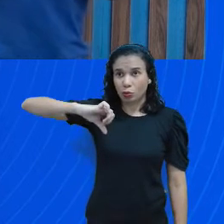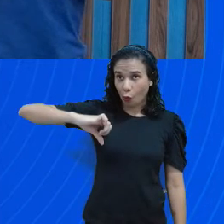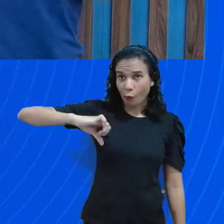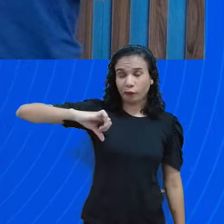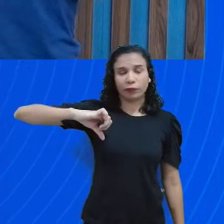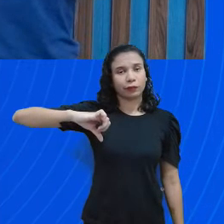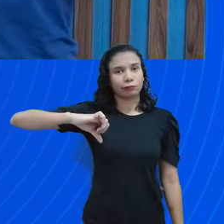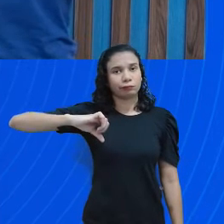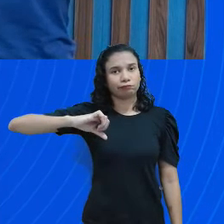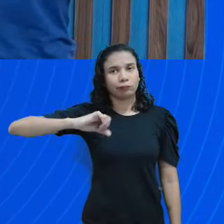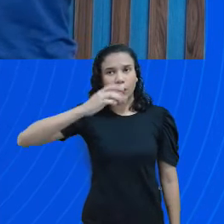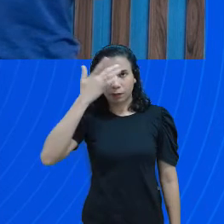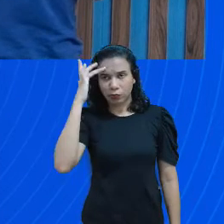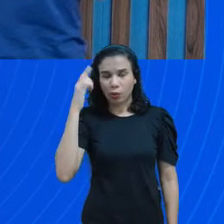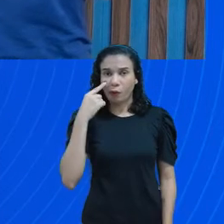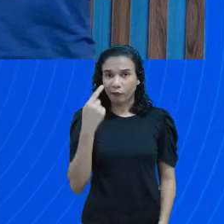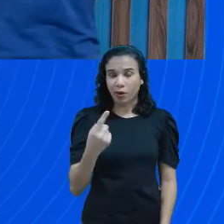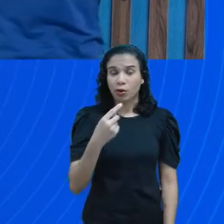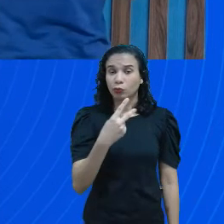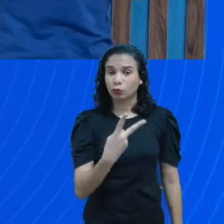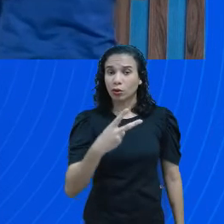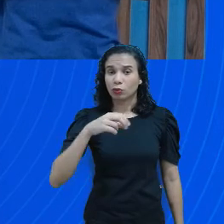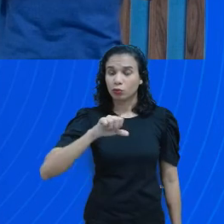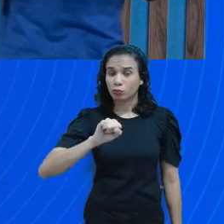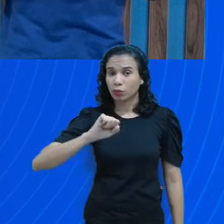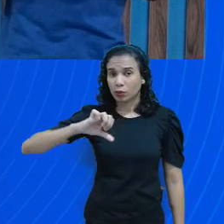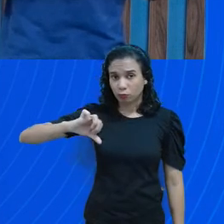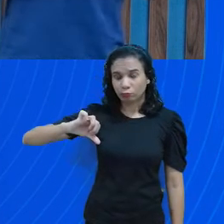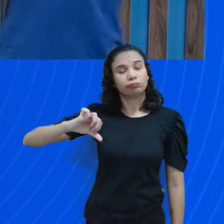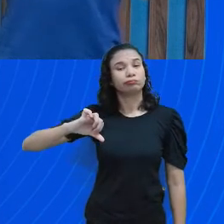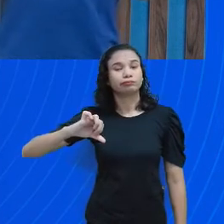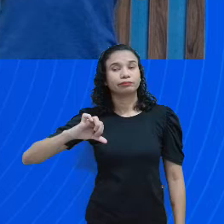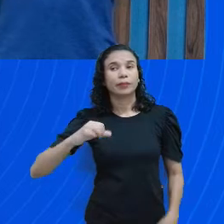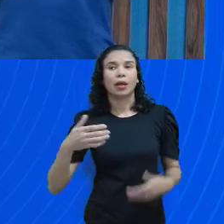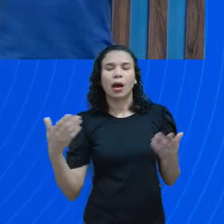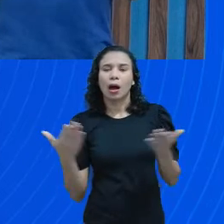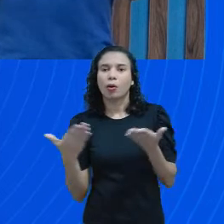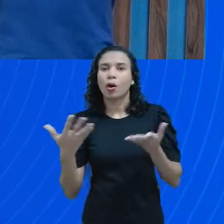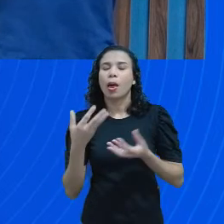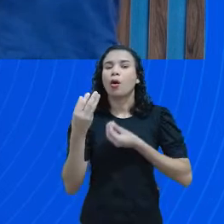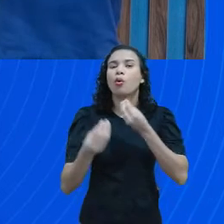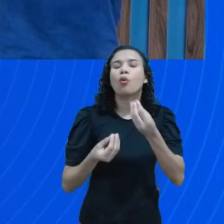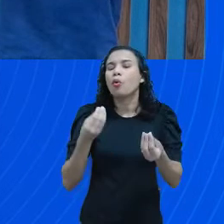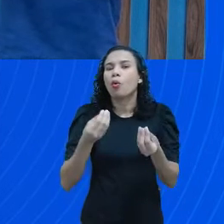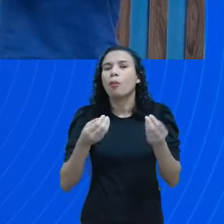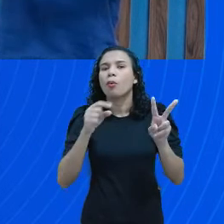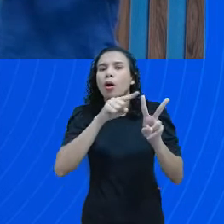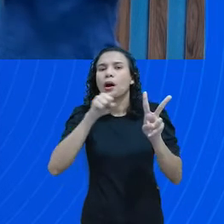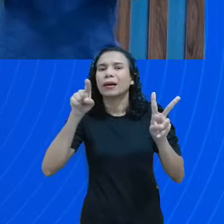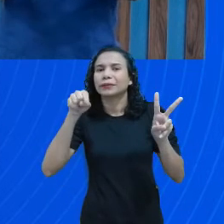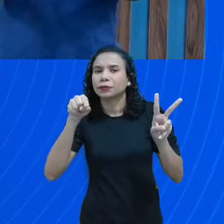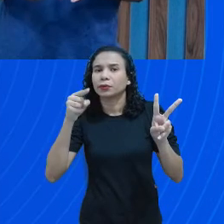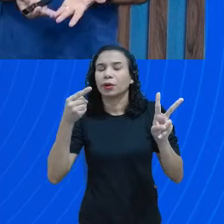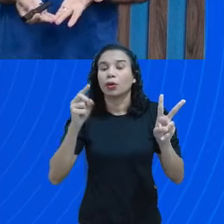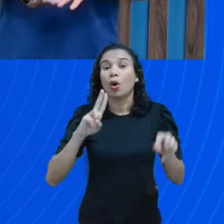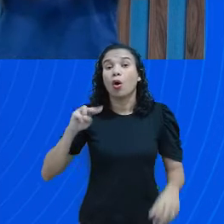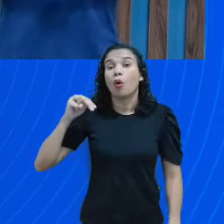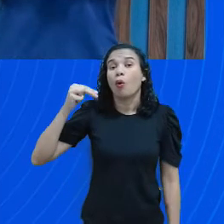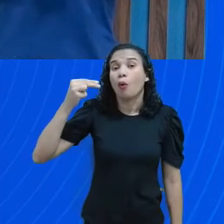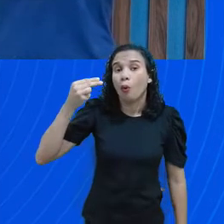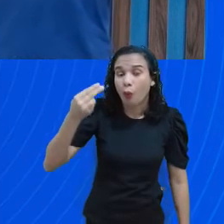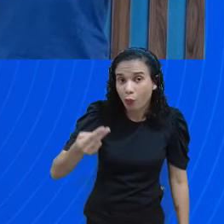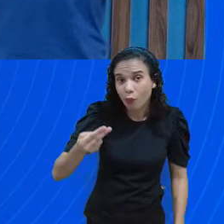289. Aí você vai ter que x ao quadrado é igual a 289. E aí eu vou extrair a raiz quadrada de 289,